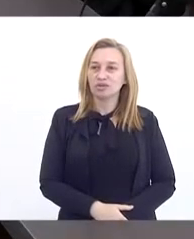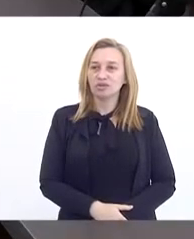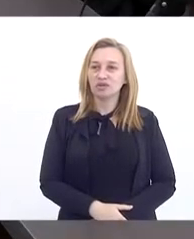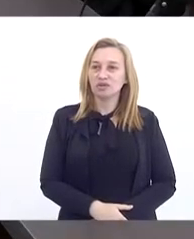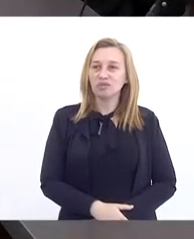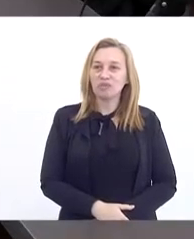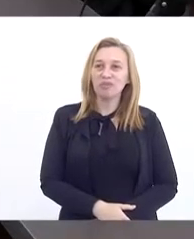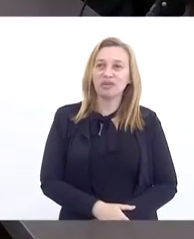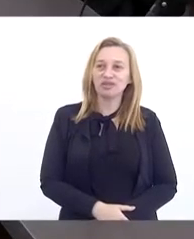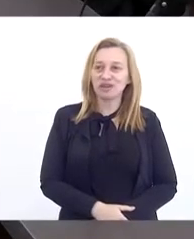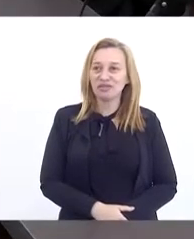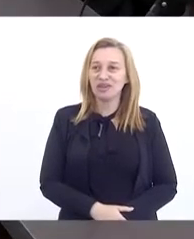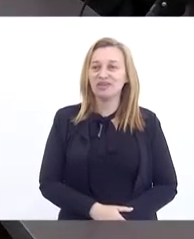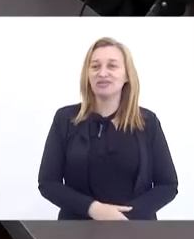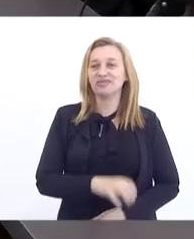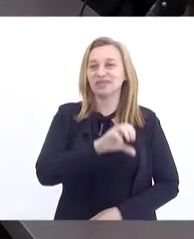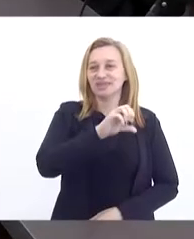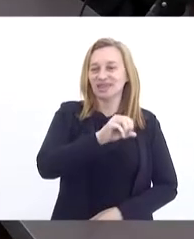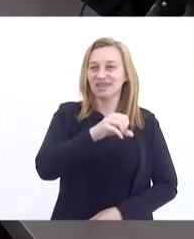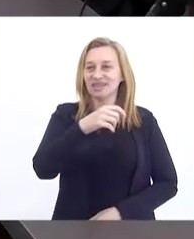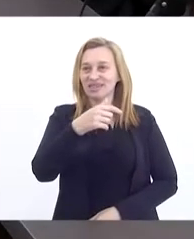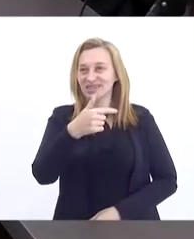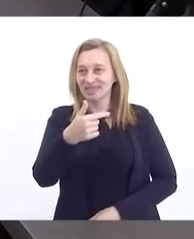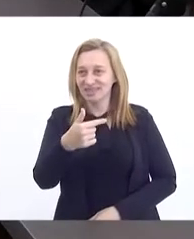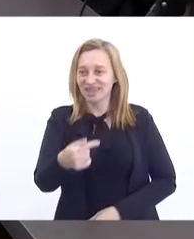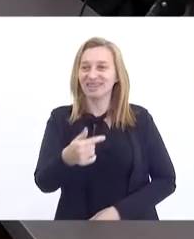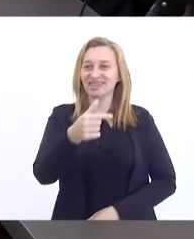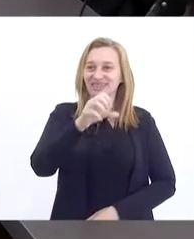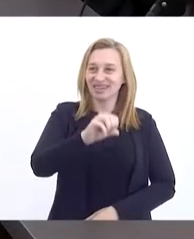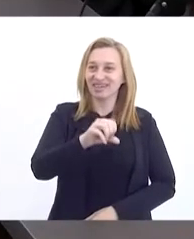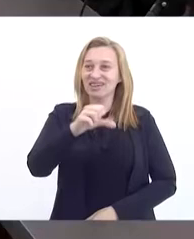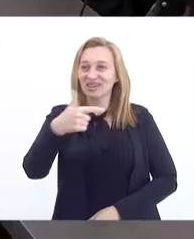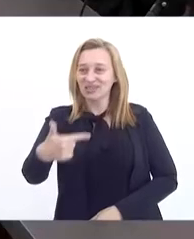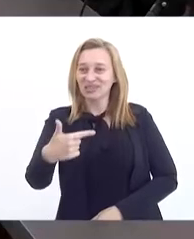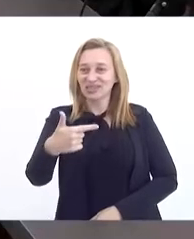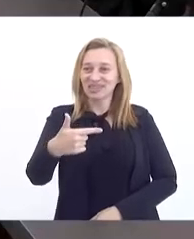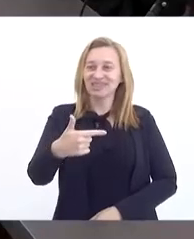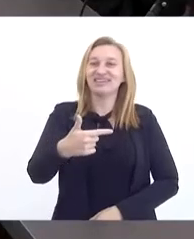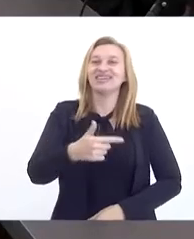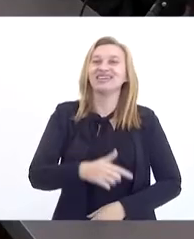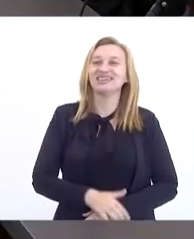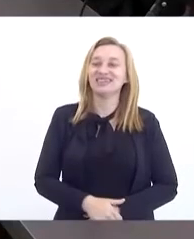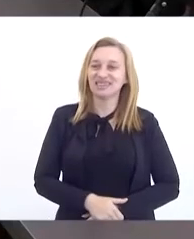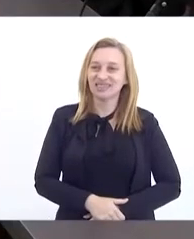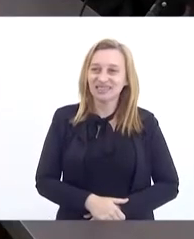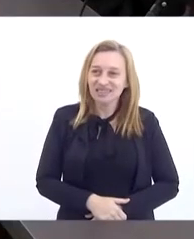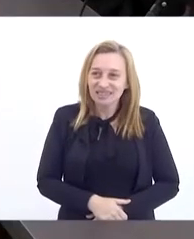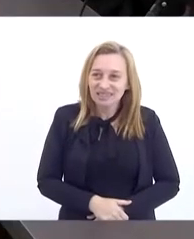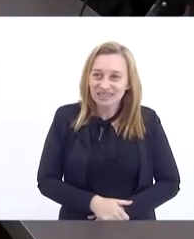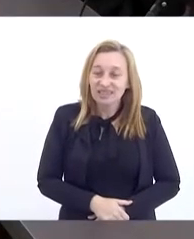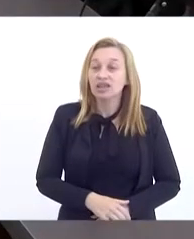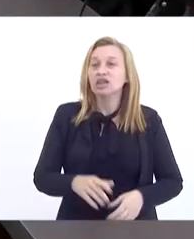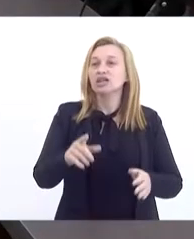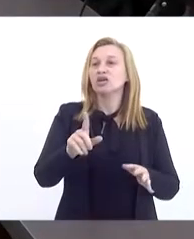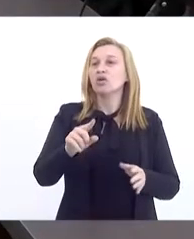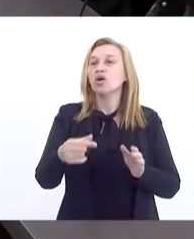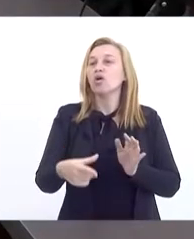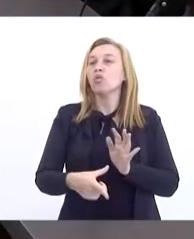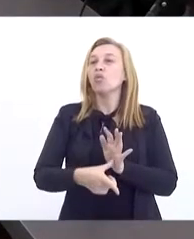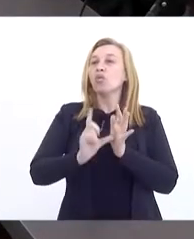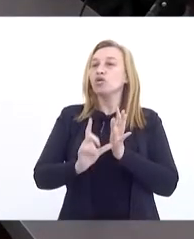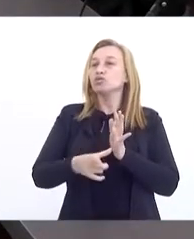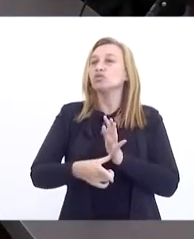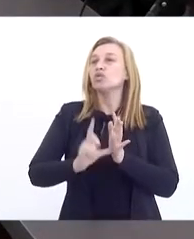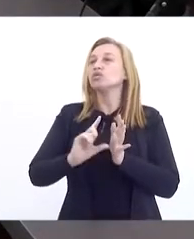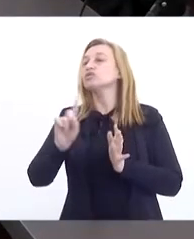Projeto de lei 1702, 2019, autoria do deputado subtenente Bernardo. Não, o senhor pulou o 10. Que